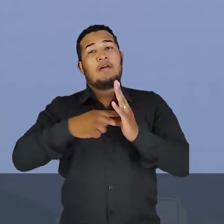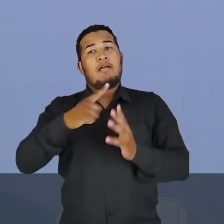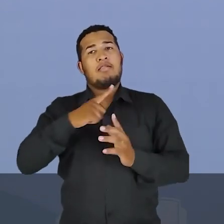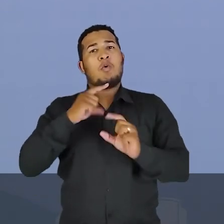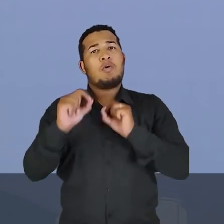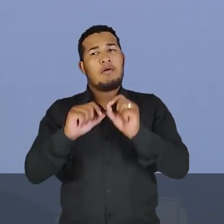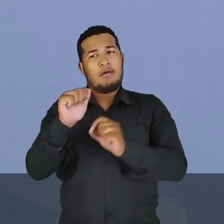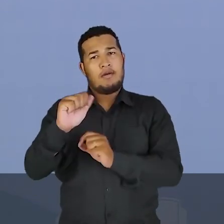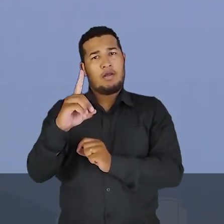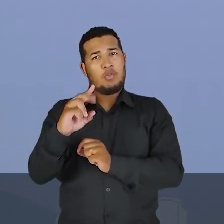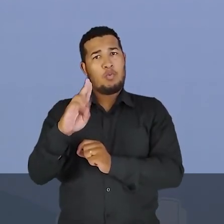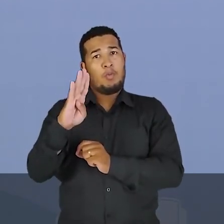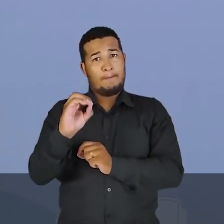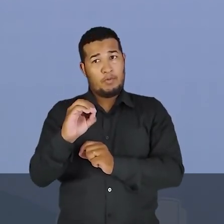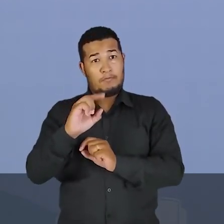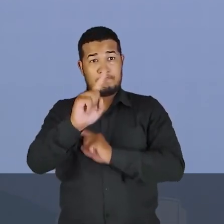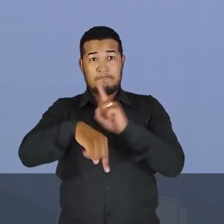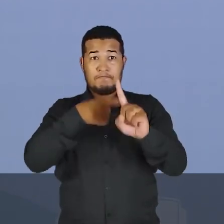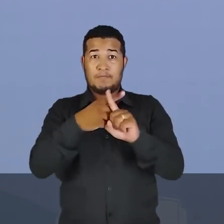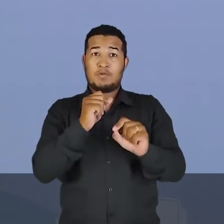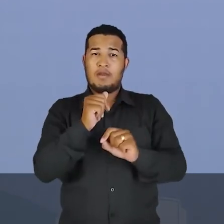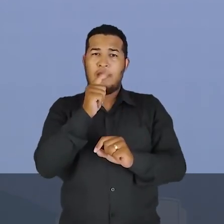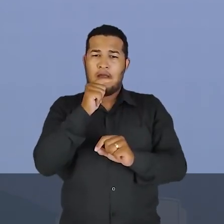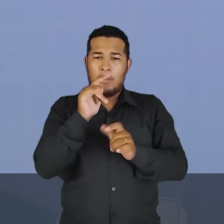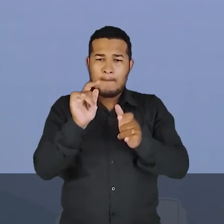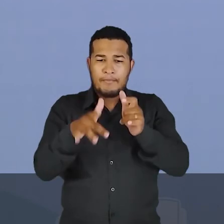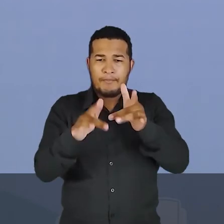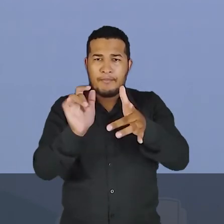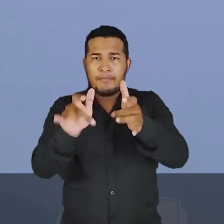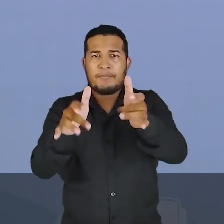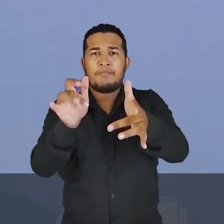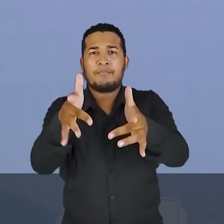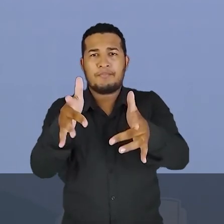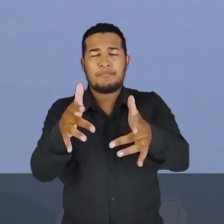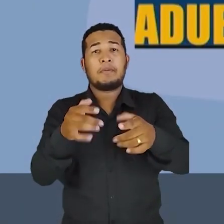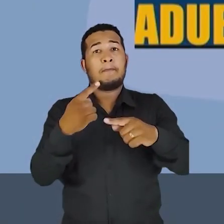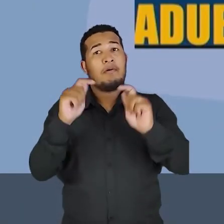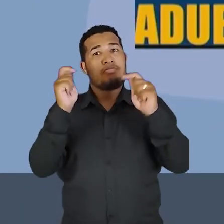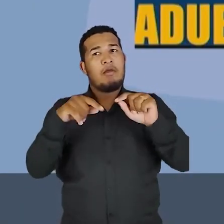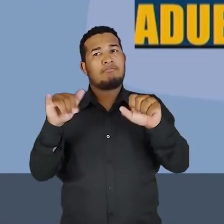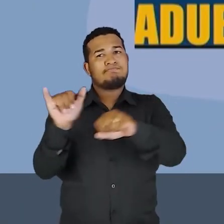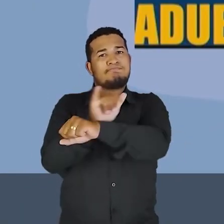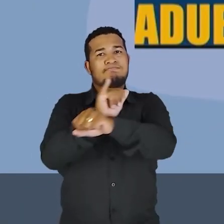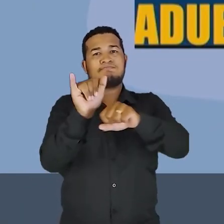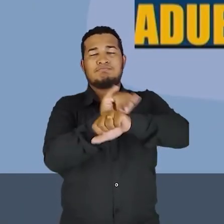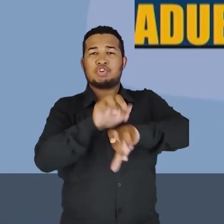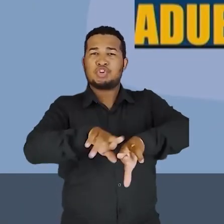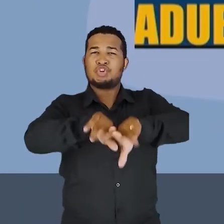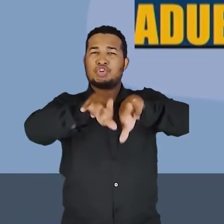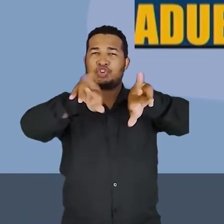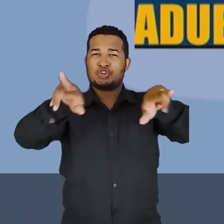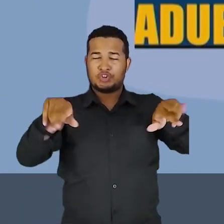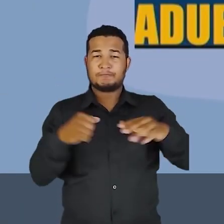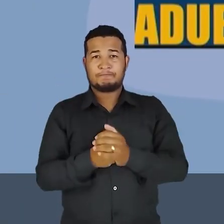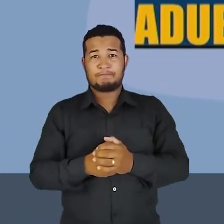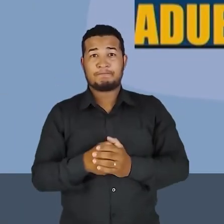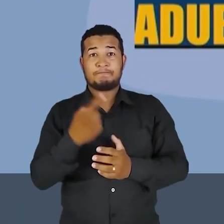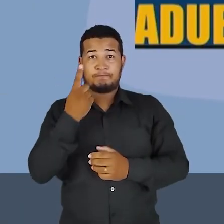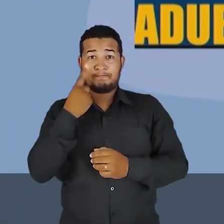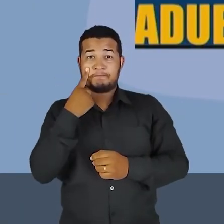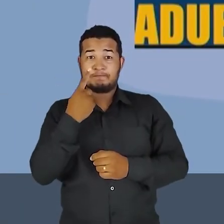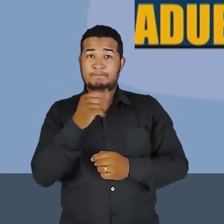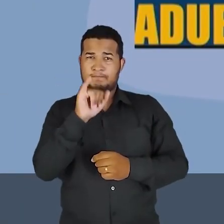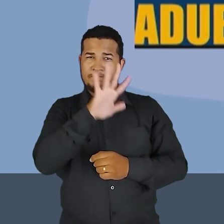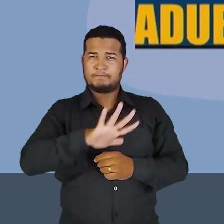adubação, nós temos a irrigação, certo? A irrigação que geralmente pode ser feita de várias formas diferentes. Observe essa forma de irrigação na